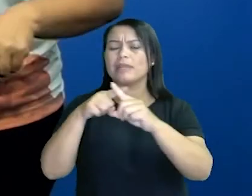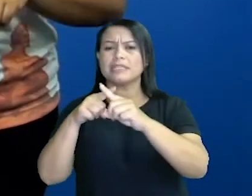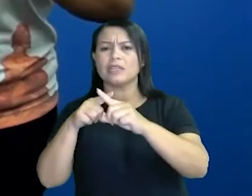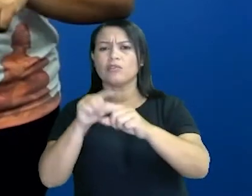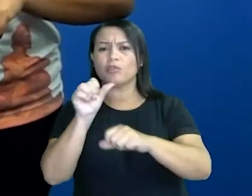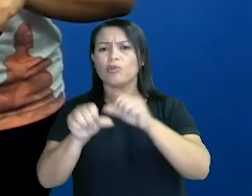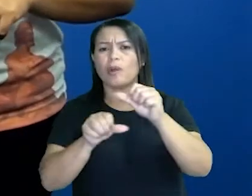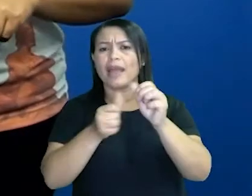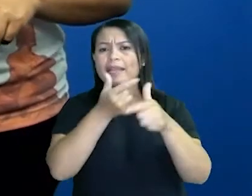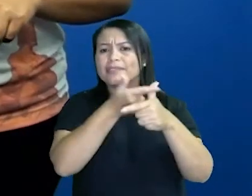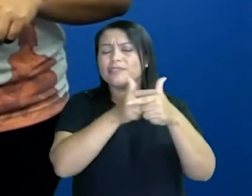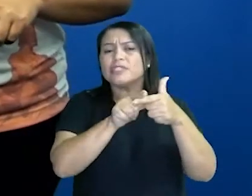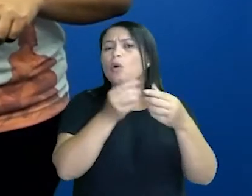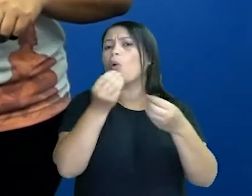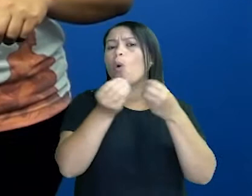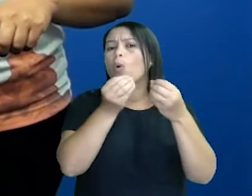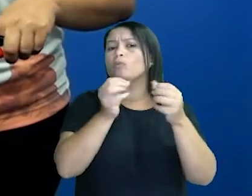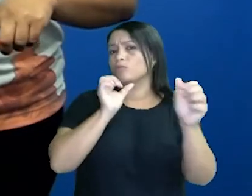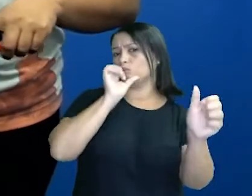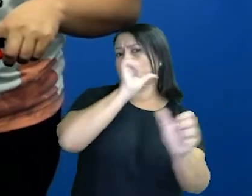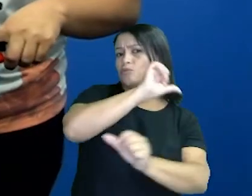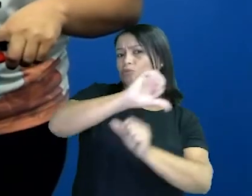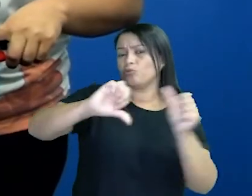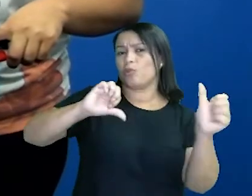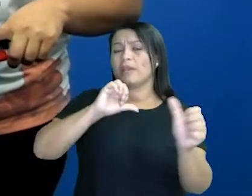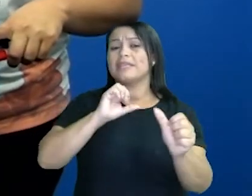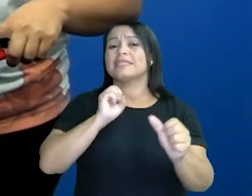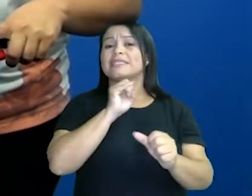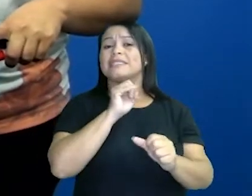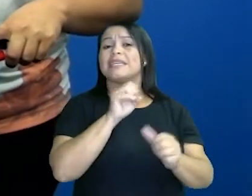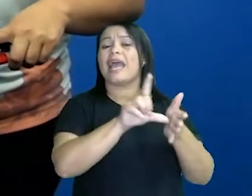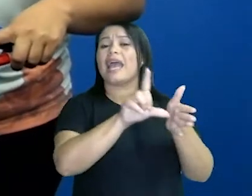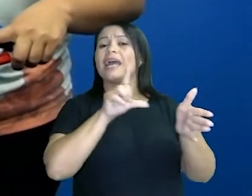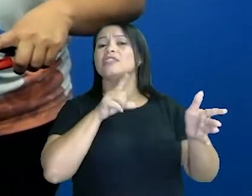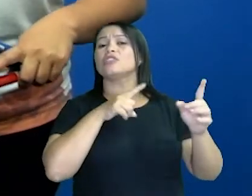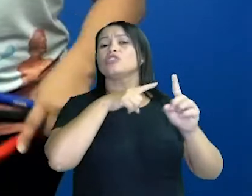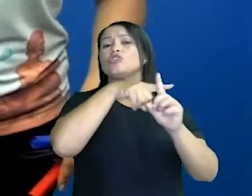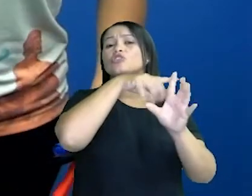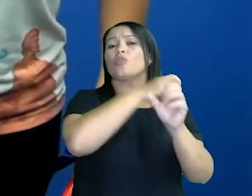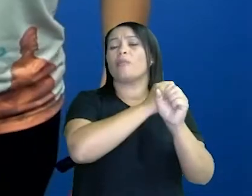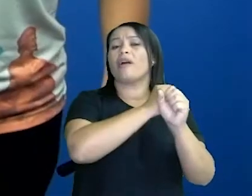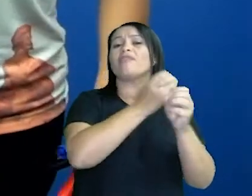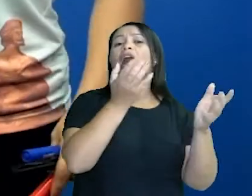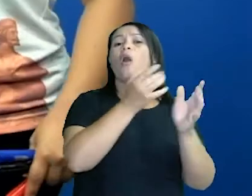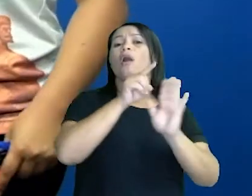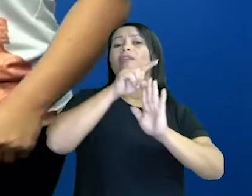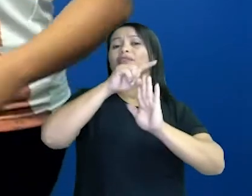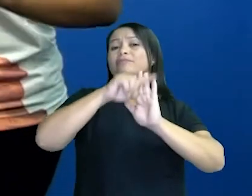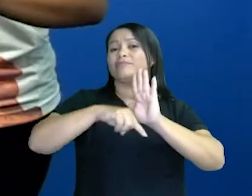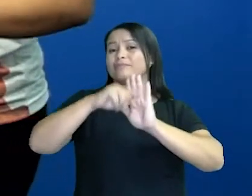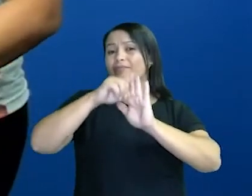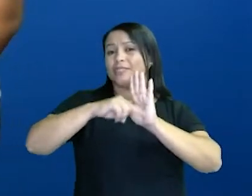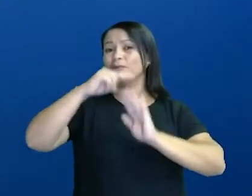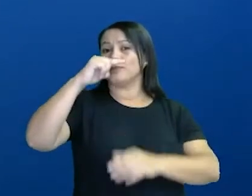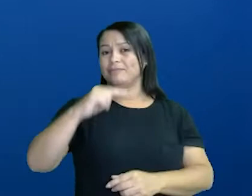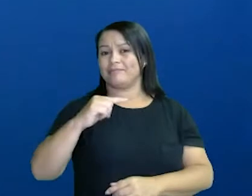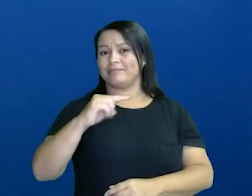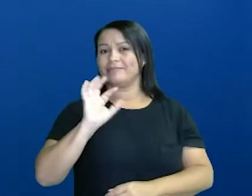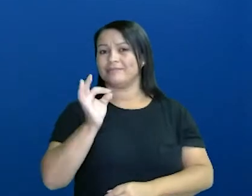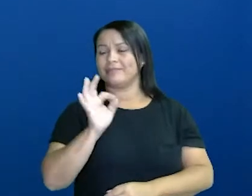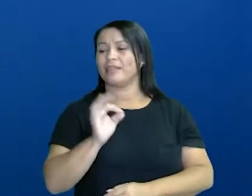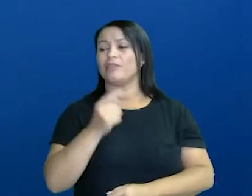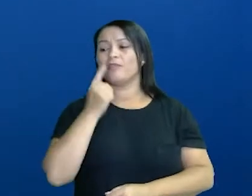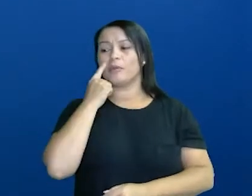Divisão a gente faz o contrário da Bina se antes as redes tomava agora a gente vai subir para aí Tá